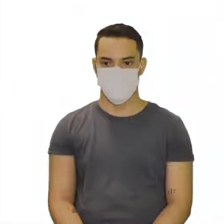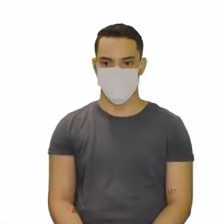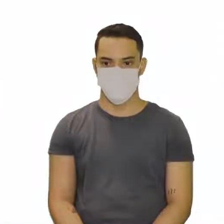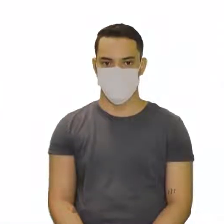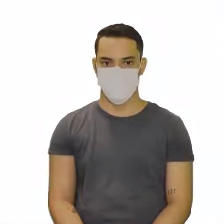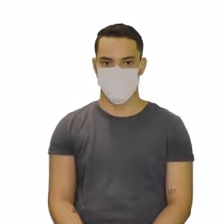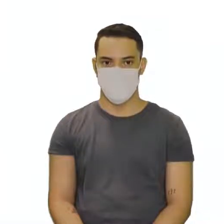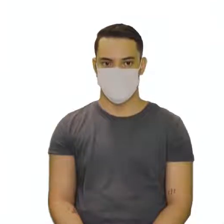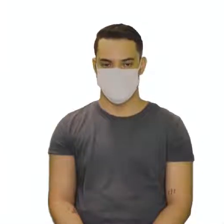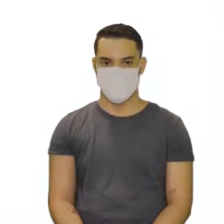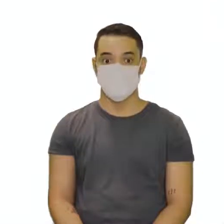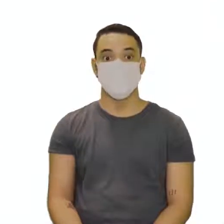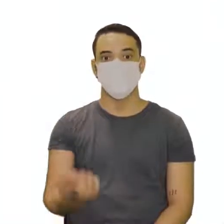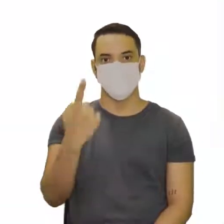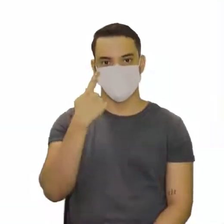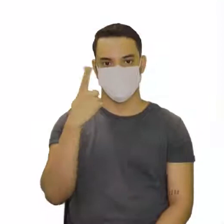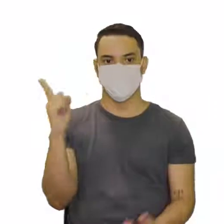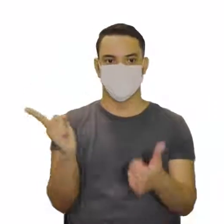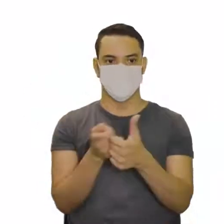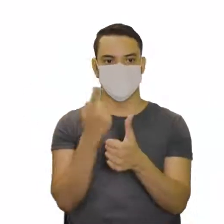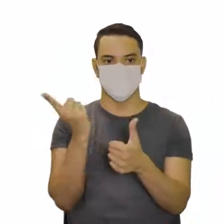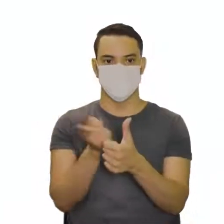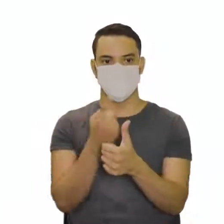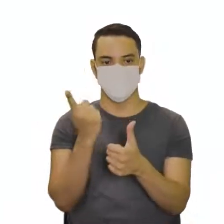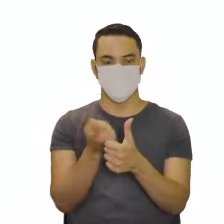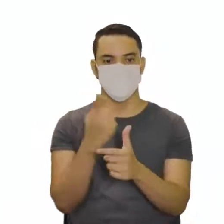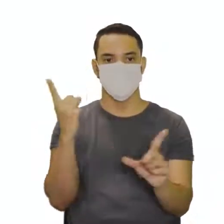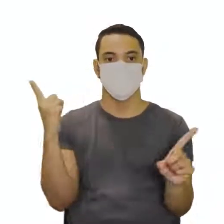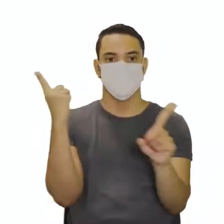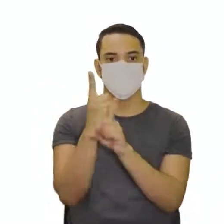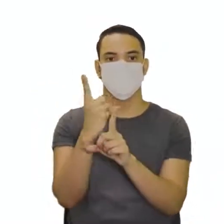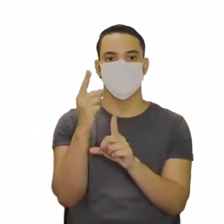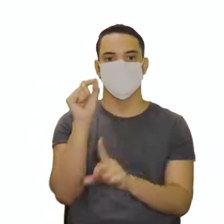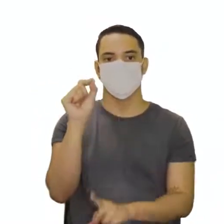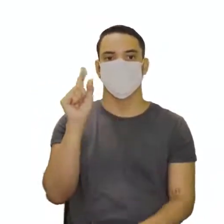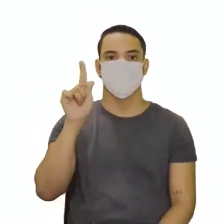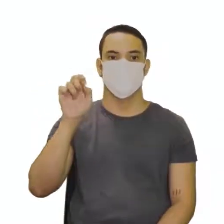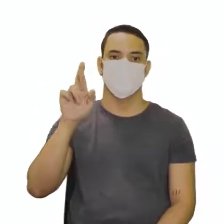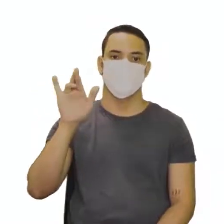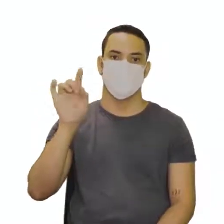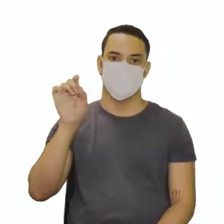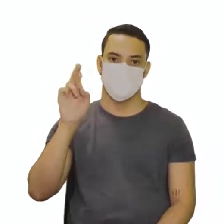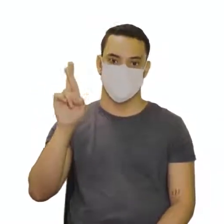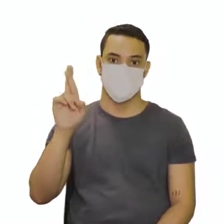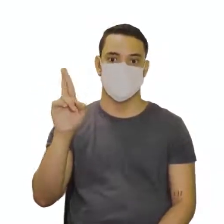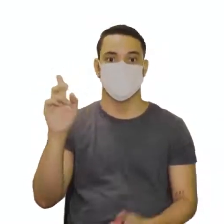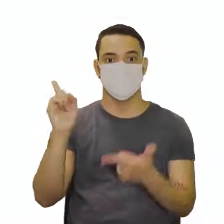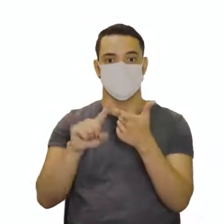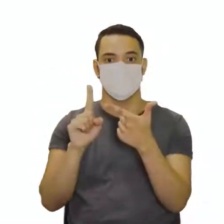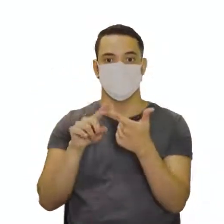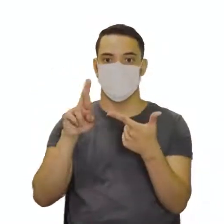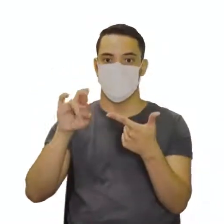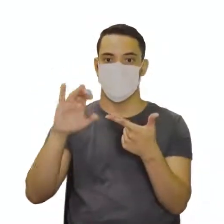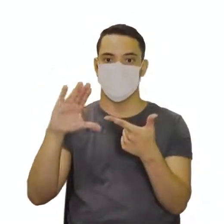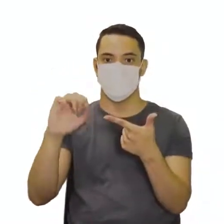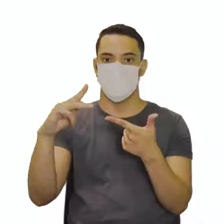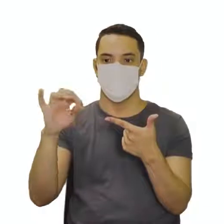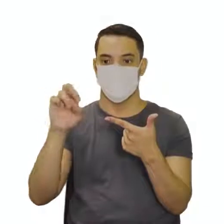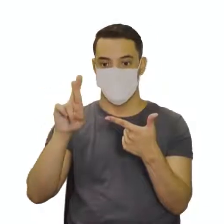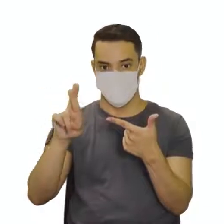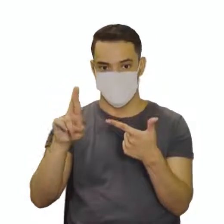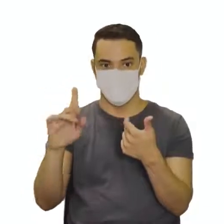ok? Então, vamos lá primeiro aqui. Vamos identificar primeiro quem é o gerador e quem é o receptor. Vamos lá,